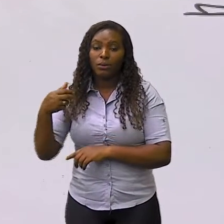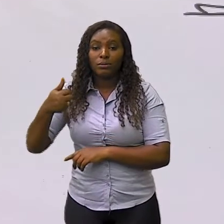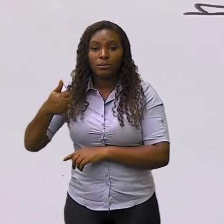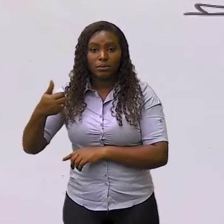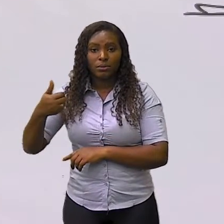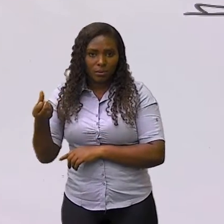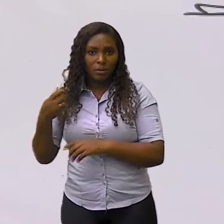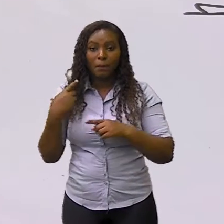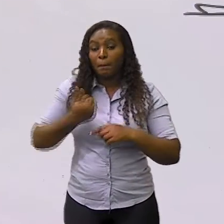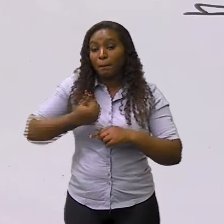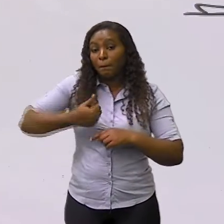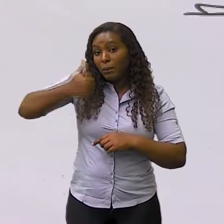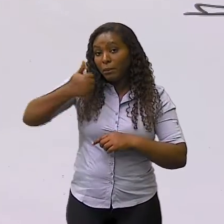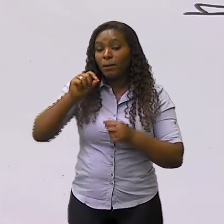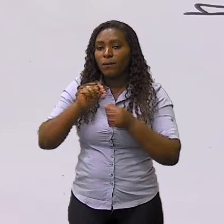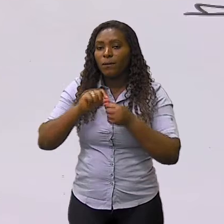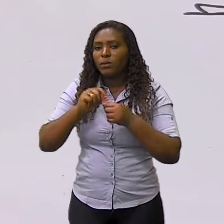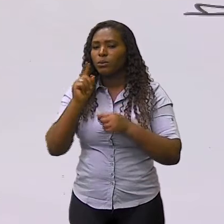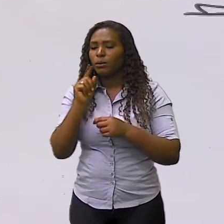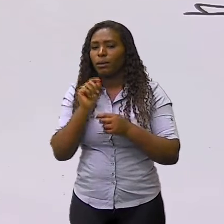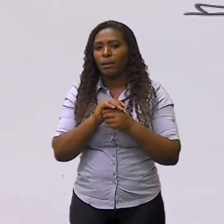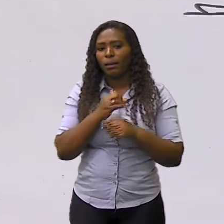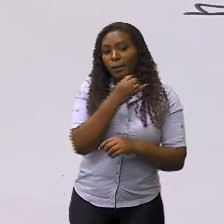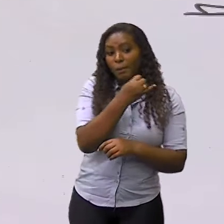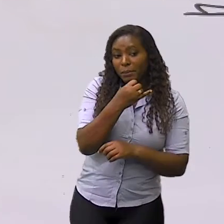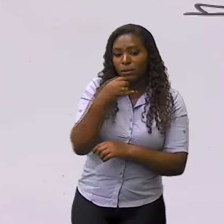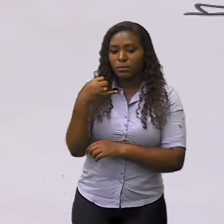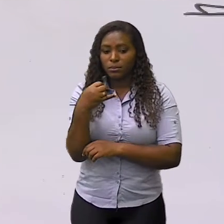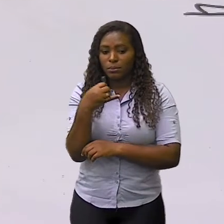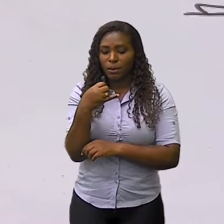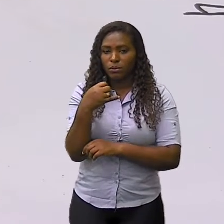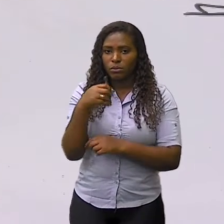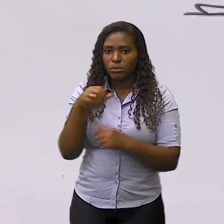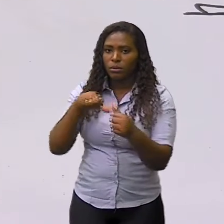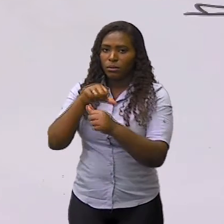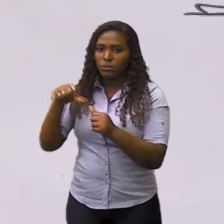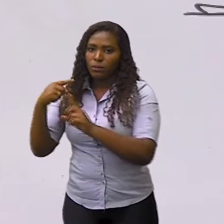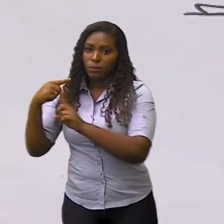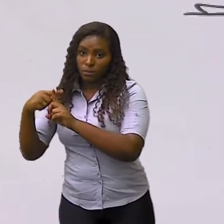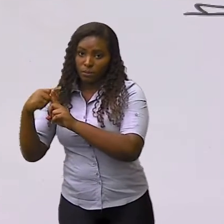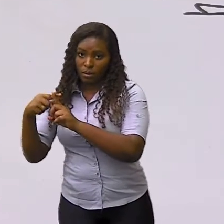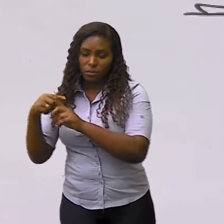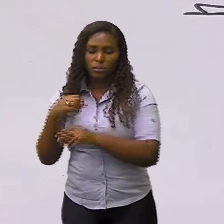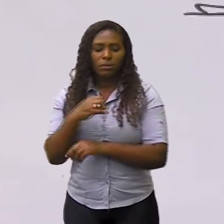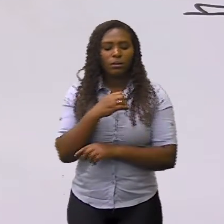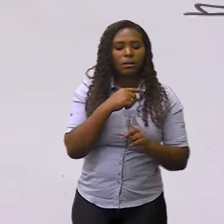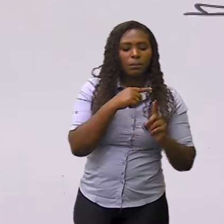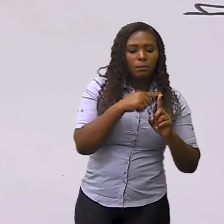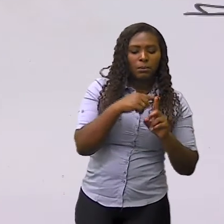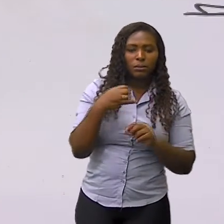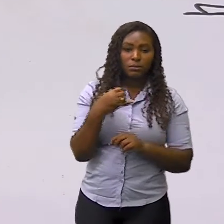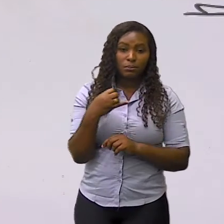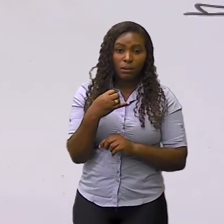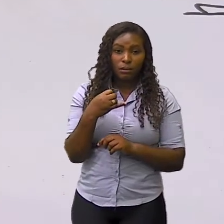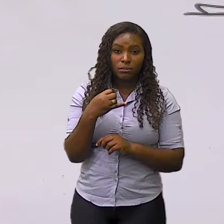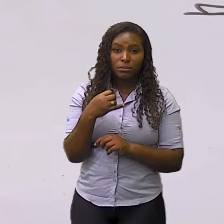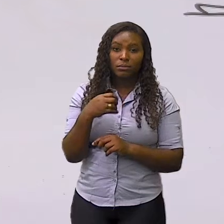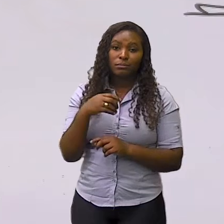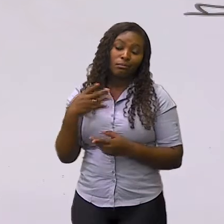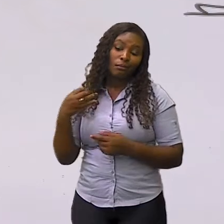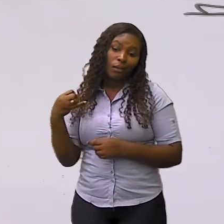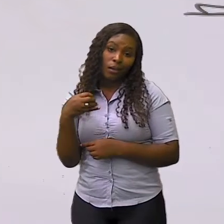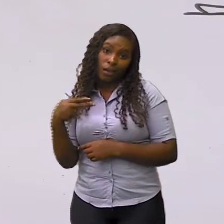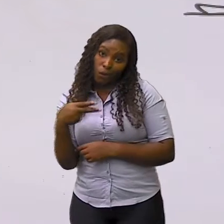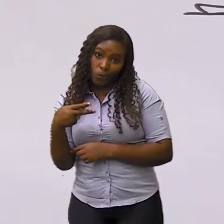Quanto que vale o K? 2. Isso vai ser igual a 0. Menos x ao